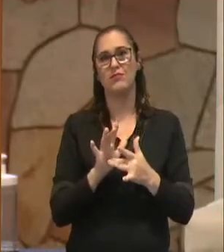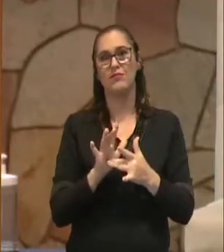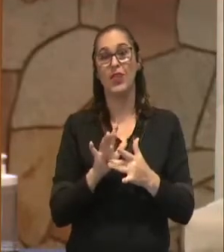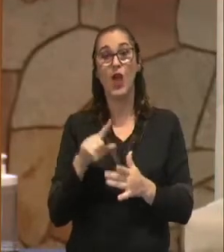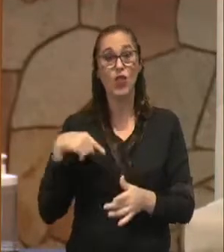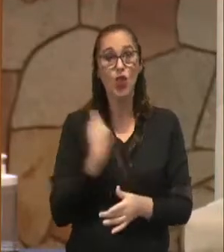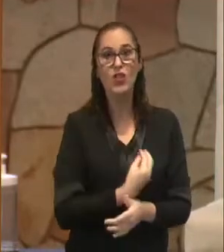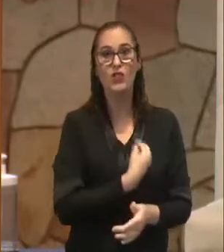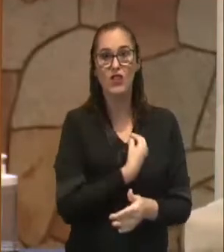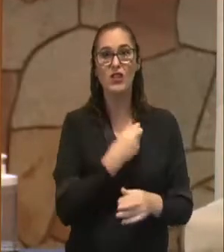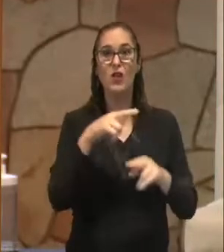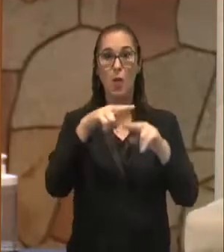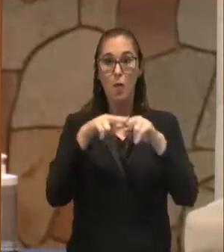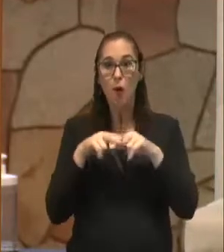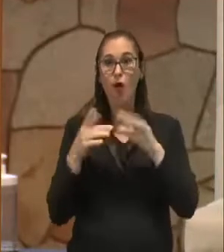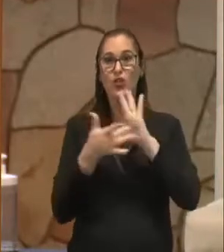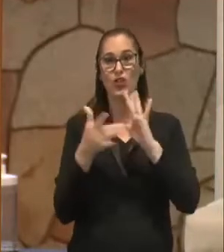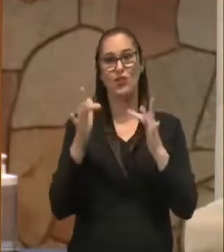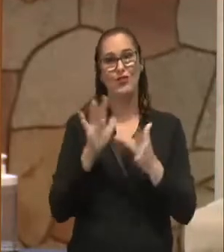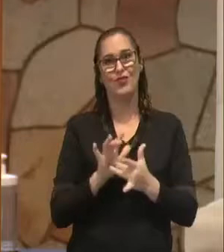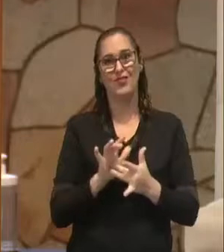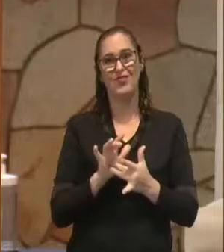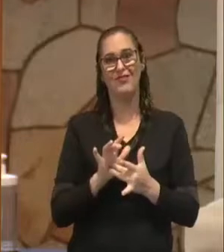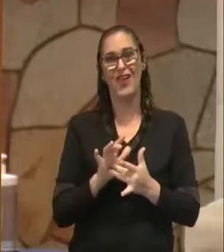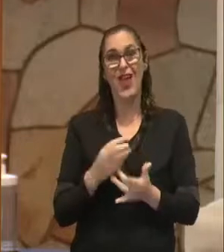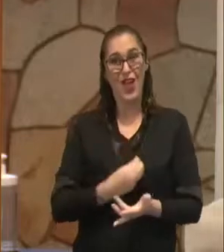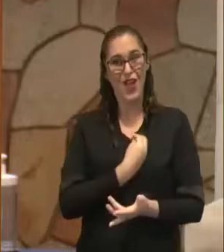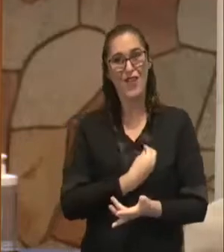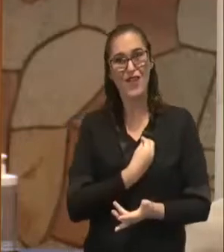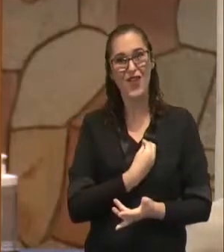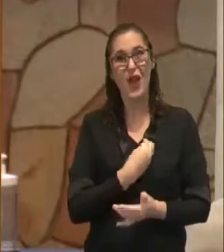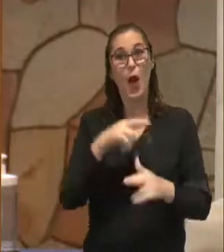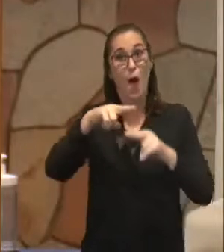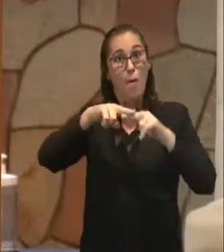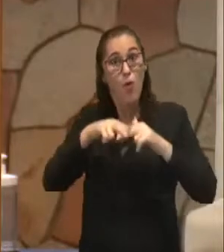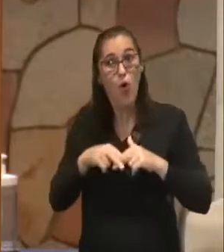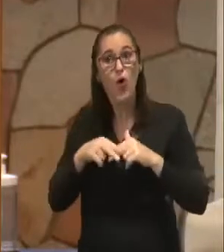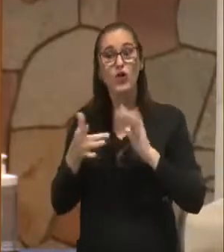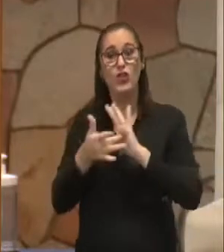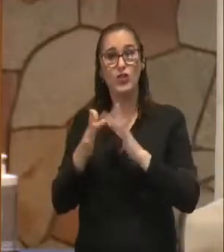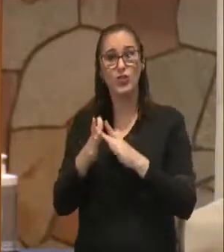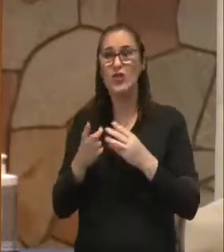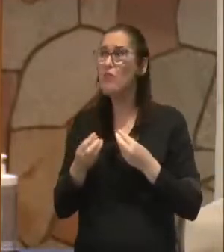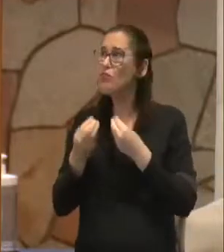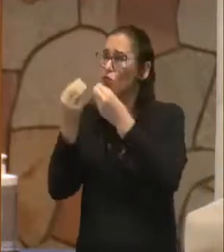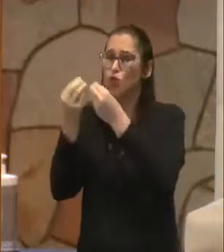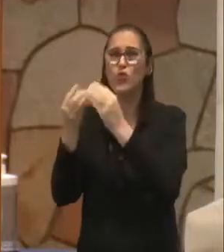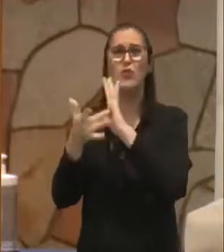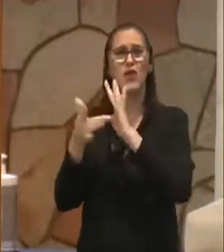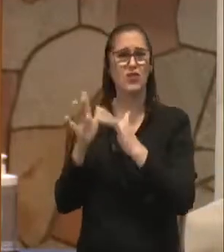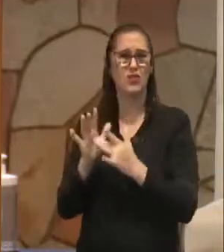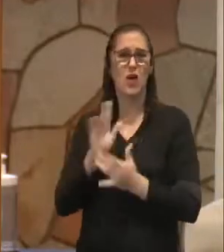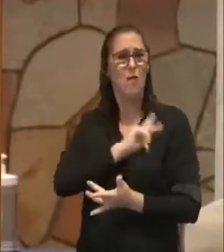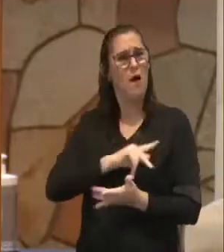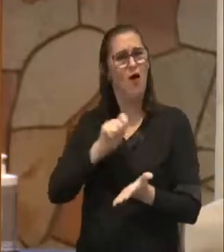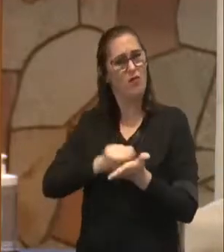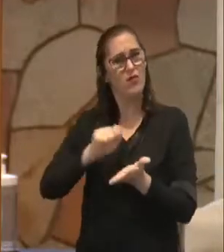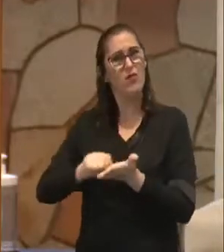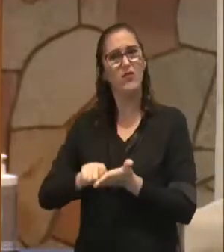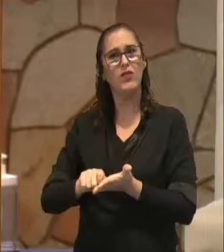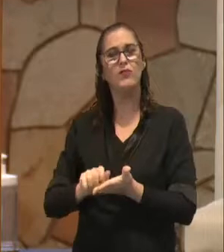Nós estamos vivos nele e vivemos por ele e para ele, como o próprio Paulo diz.